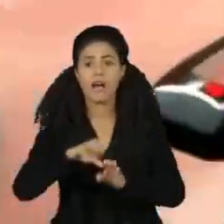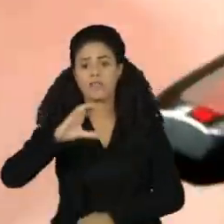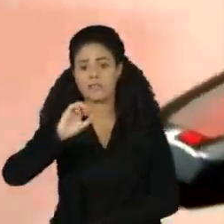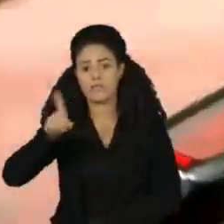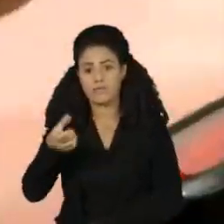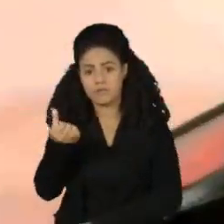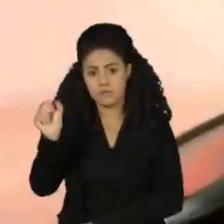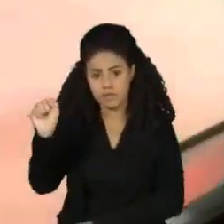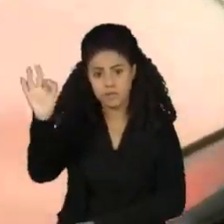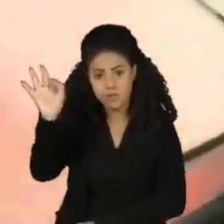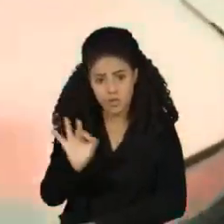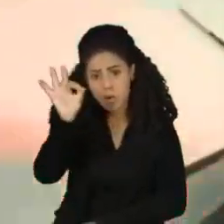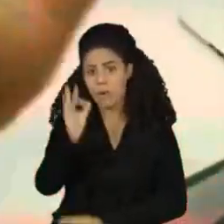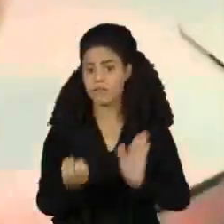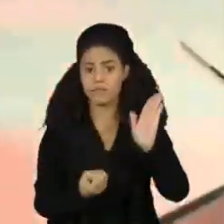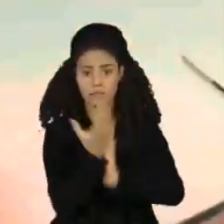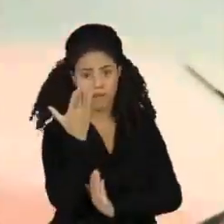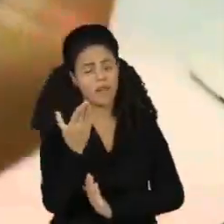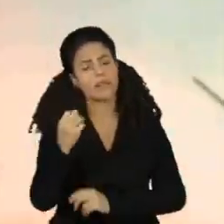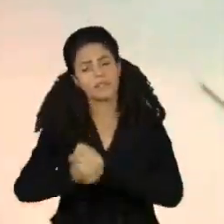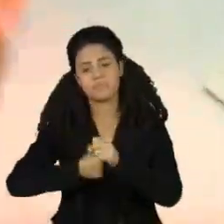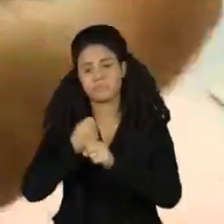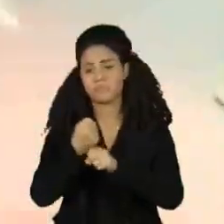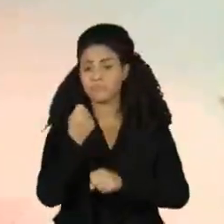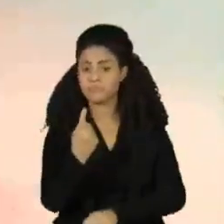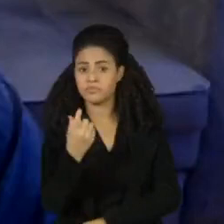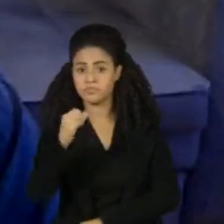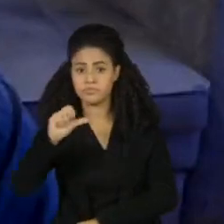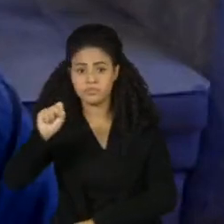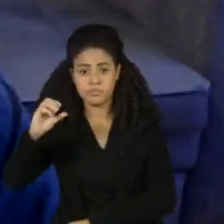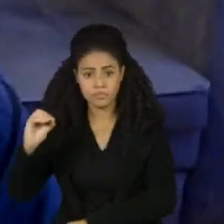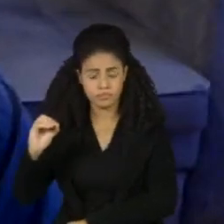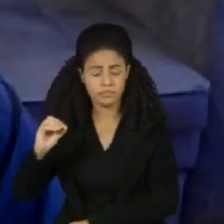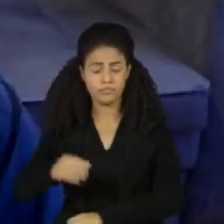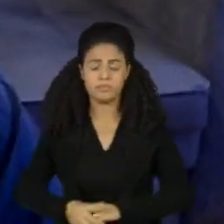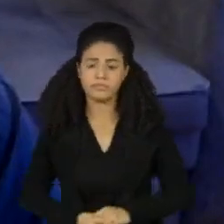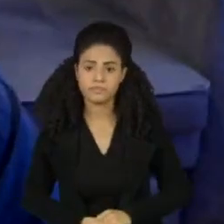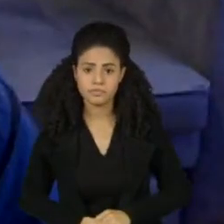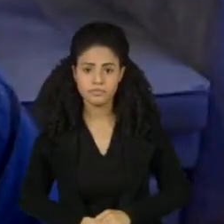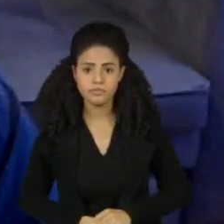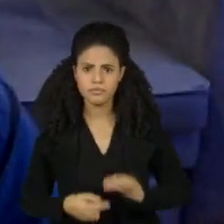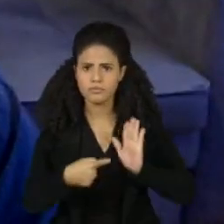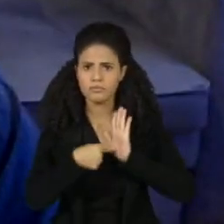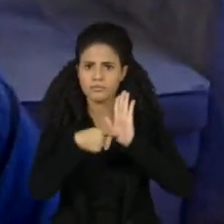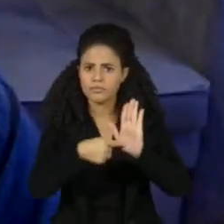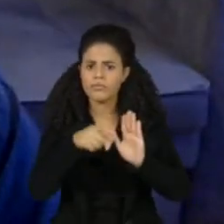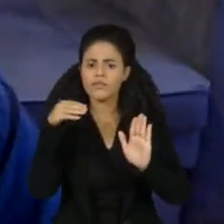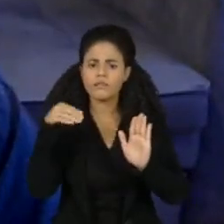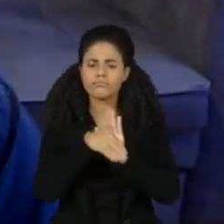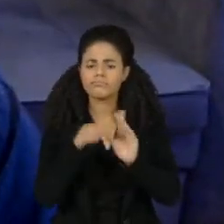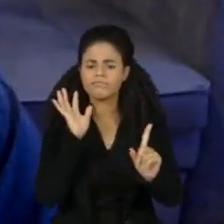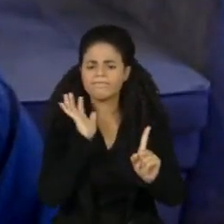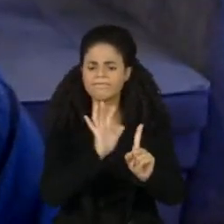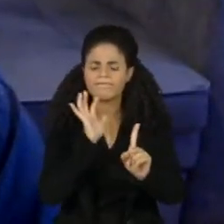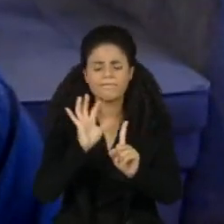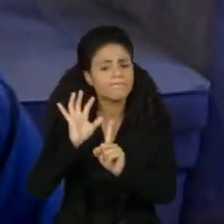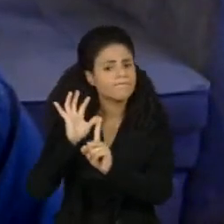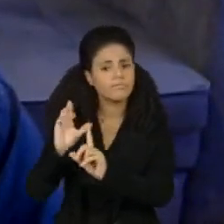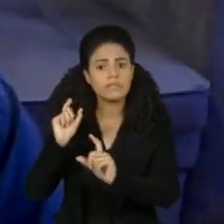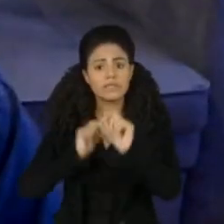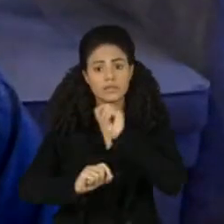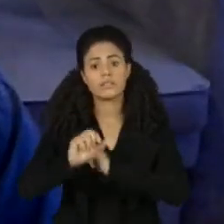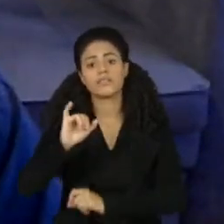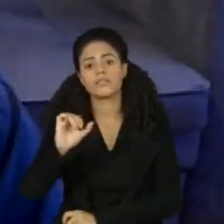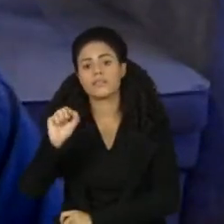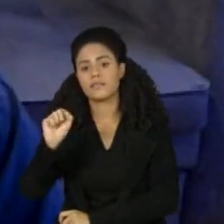taxa desde a criação do índice, em 1980. Nos dois casos, né, esse resultado foi influenciado aí pela redução do